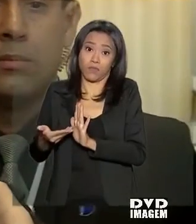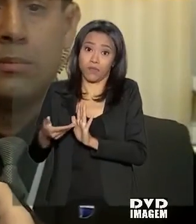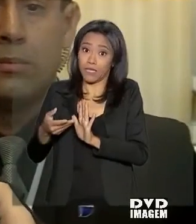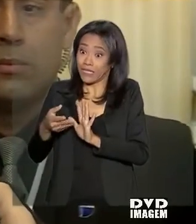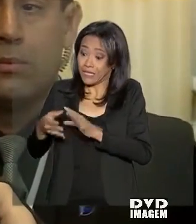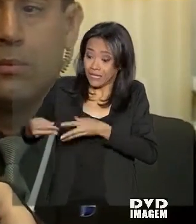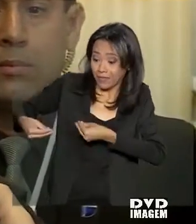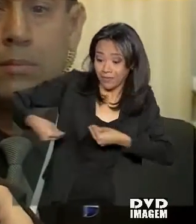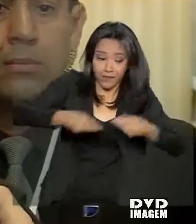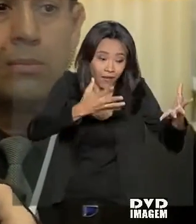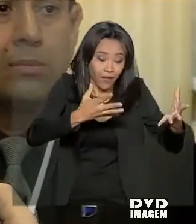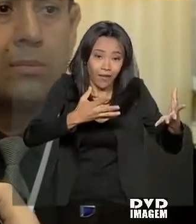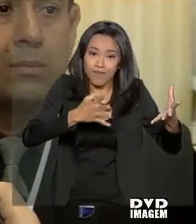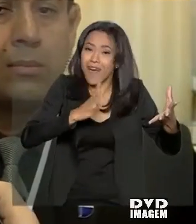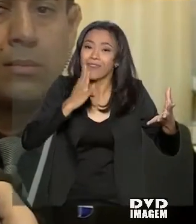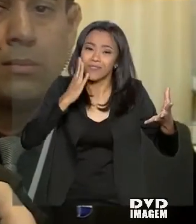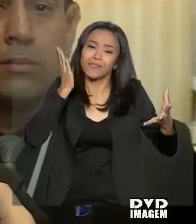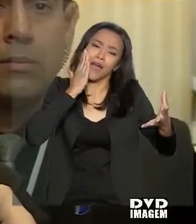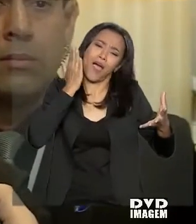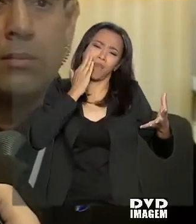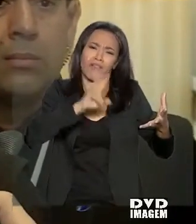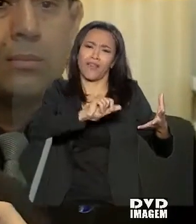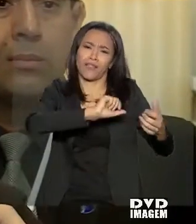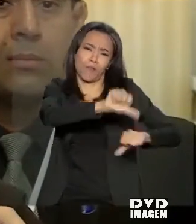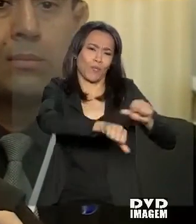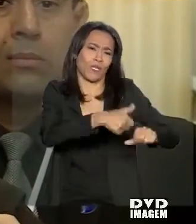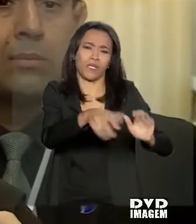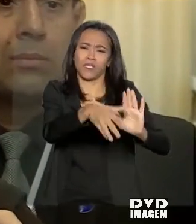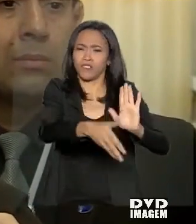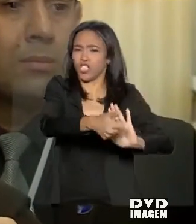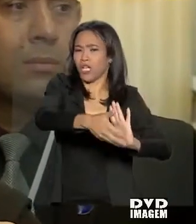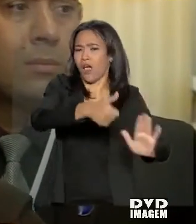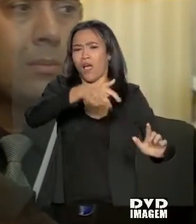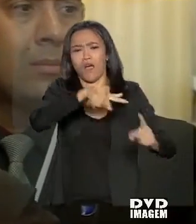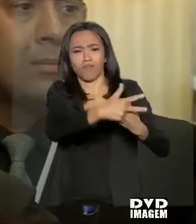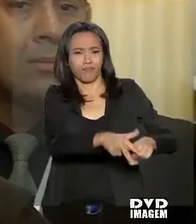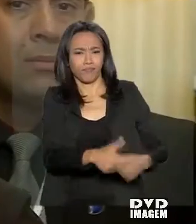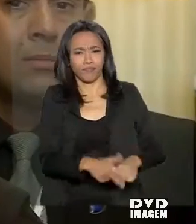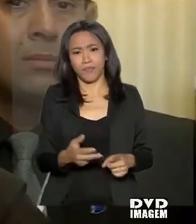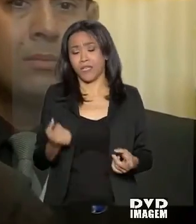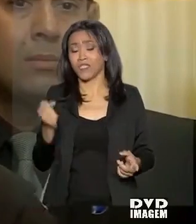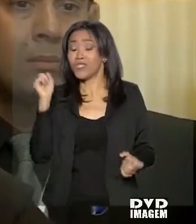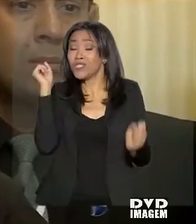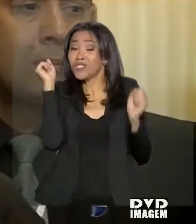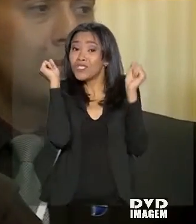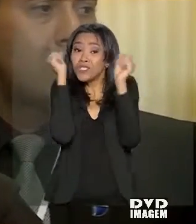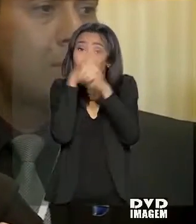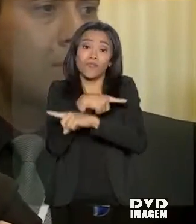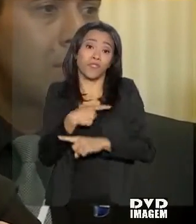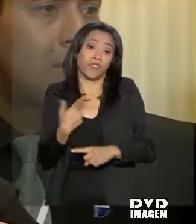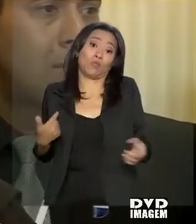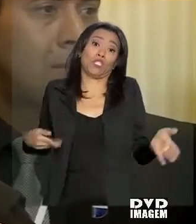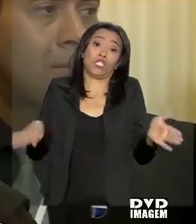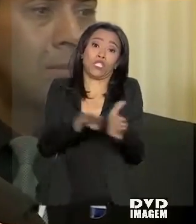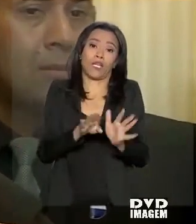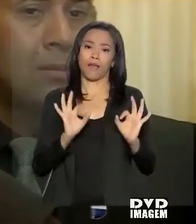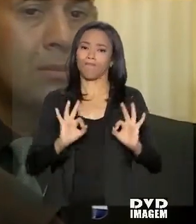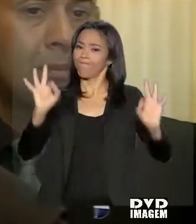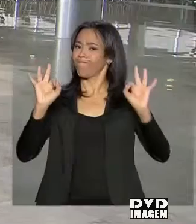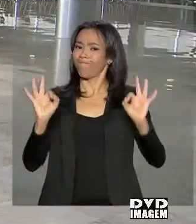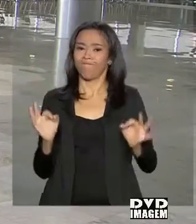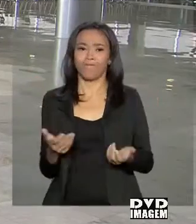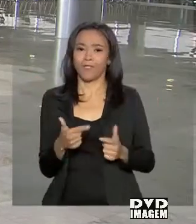como chegou, mas nós sabemos que vai ter mudança. Não existe projeto, não tem mudança, coisa rara acontecer isso aí. Ainda mais um projeto tão amplo como esse que é da